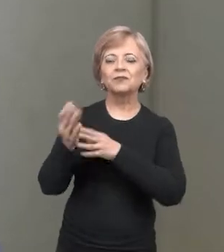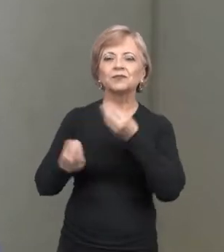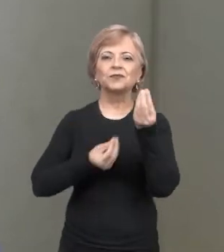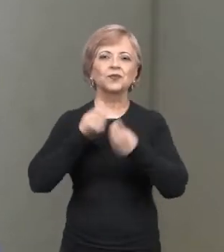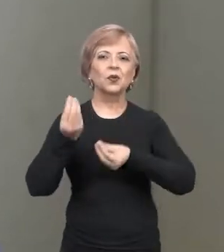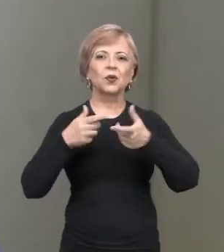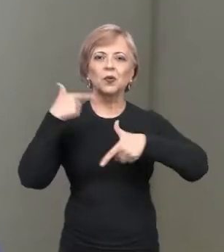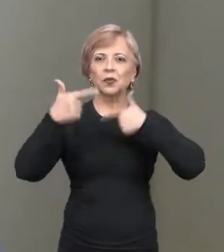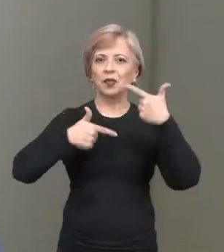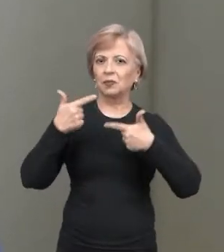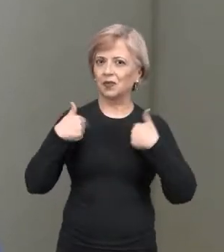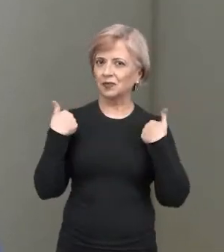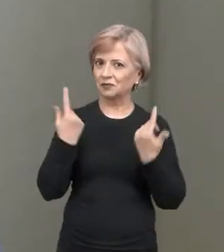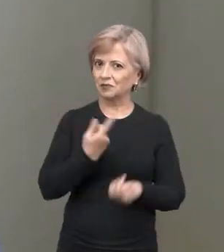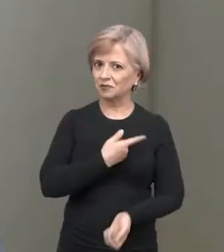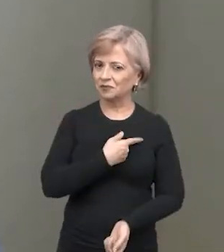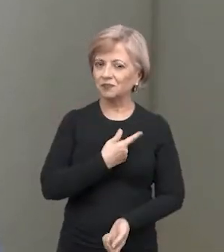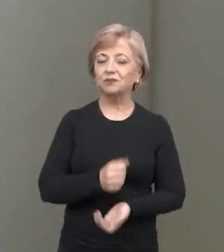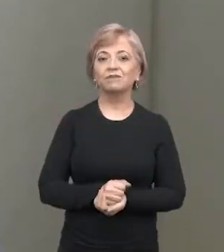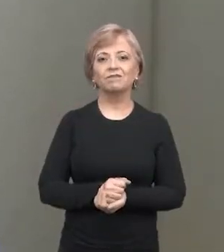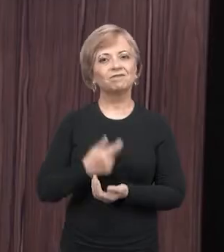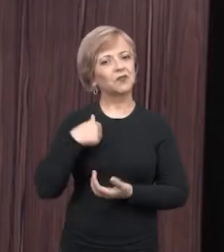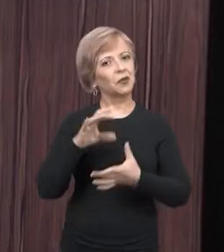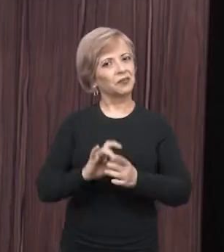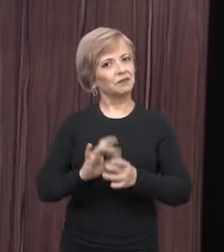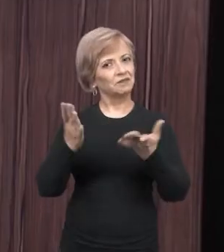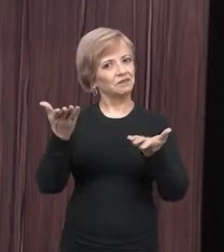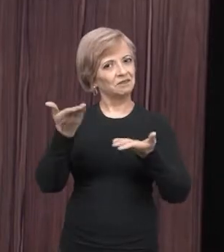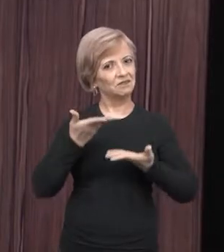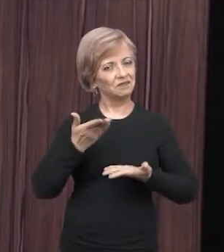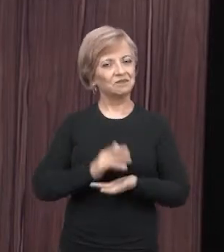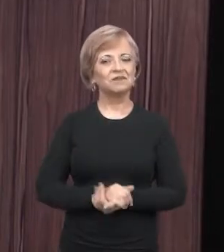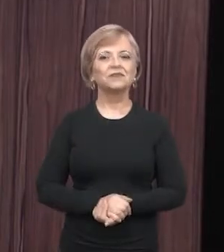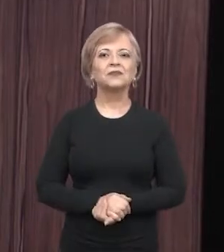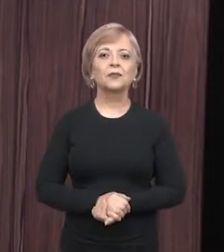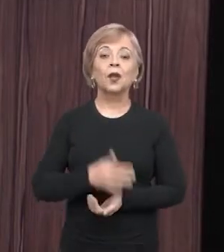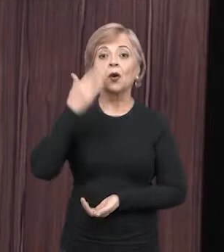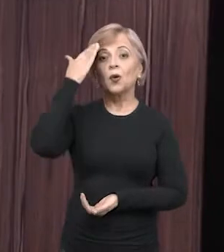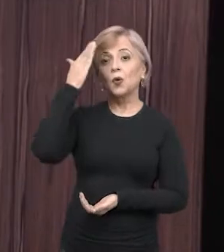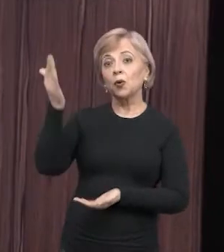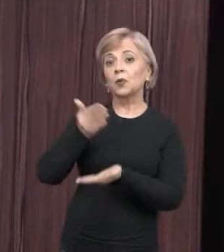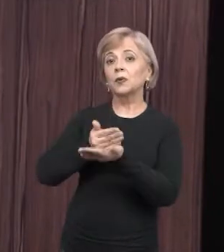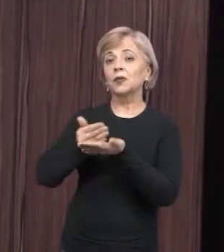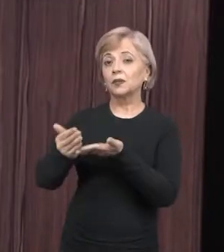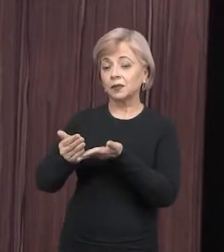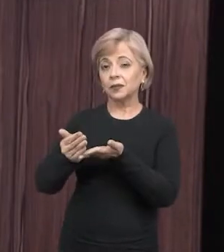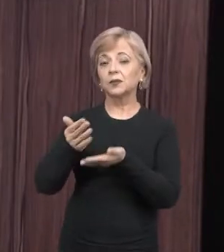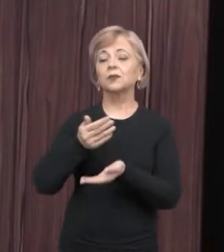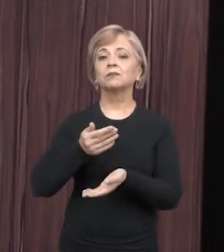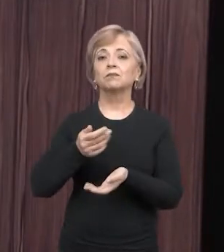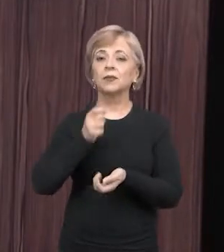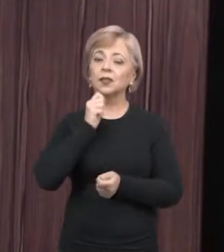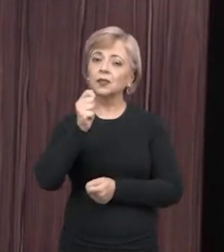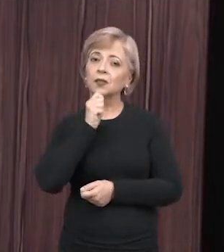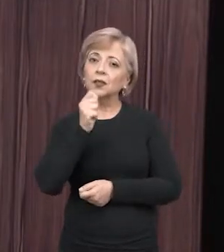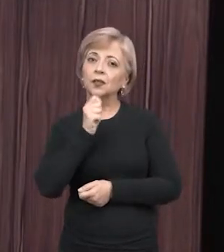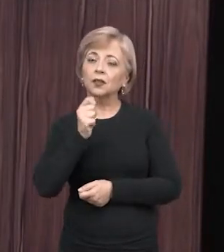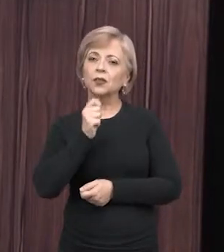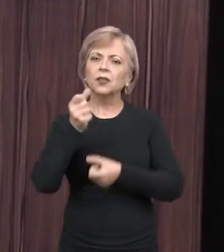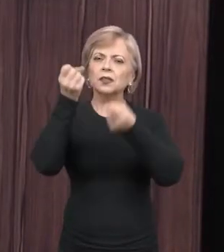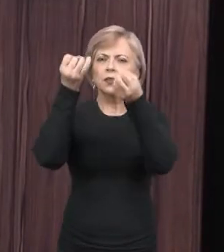como trabalhamos. Enfim, me coloco à disposição. Muito obrigada, doutor. Bom, eu já inicio essa entrevista pedindo para o senhor nos explicar um